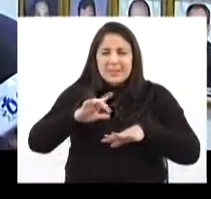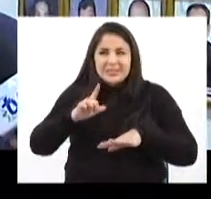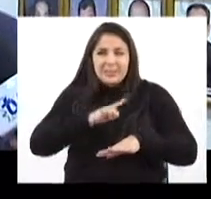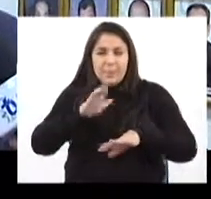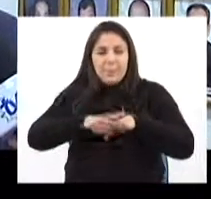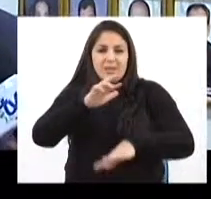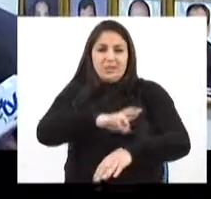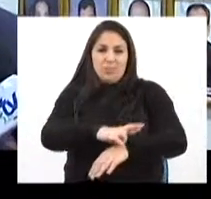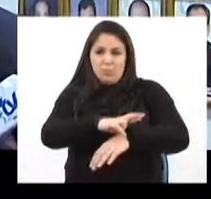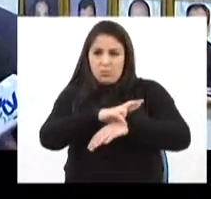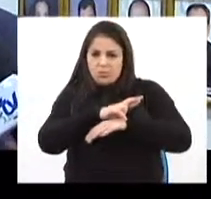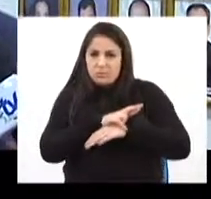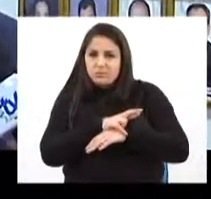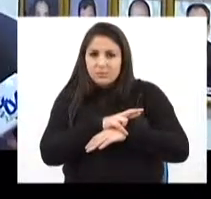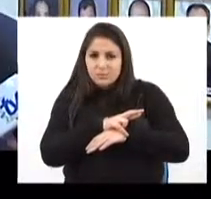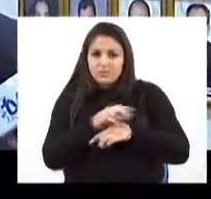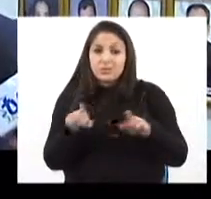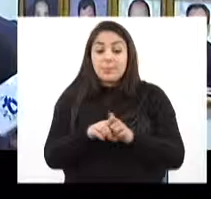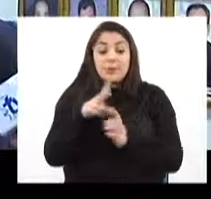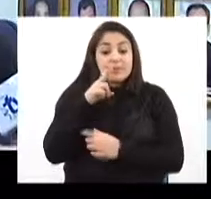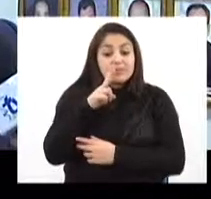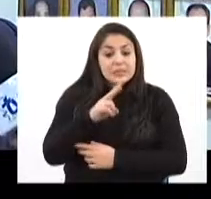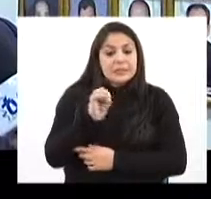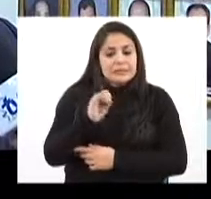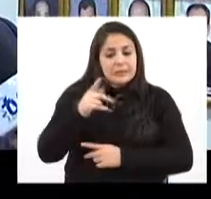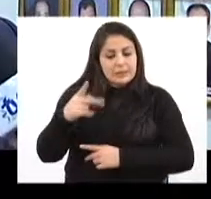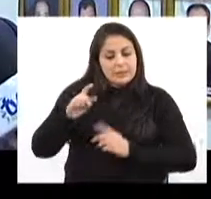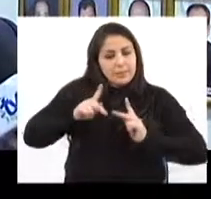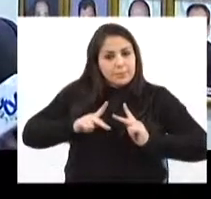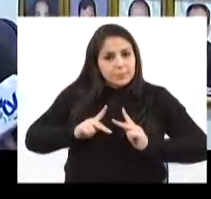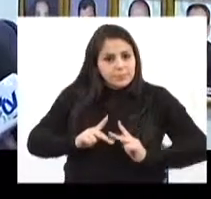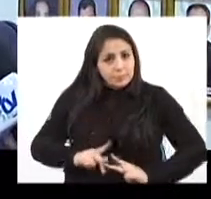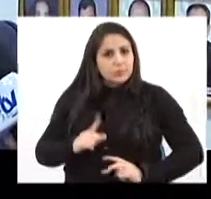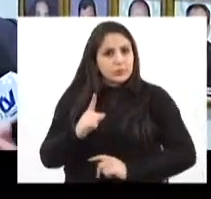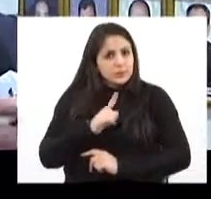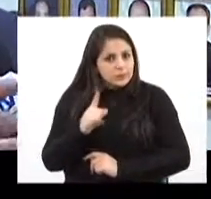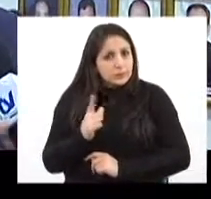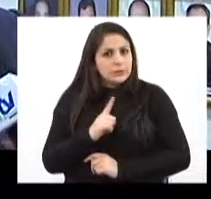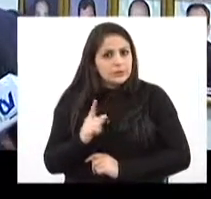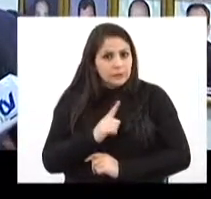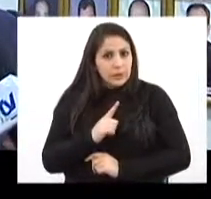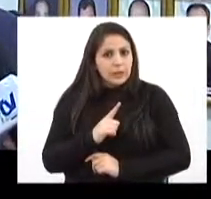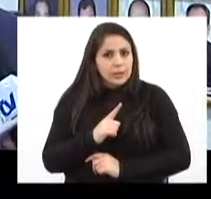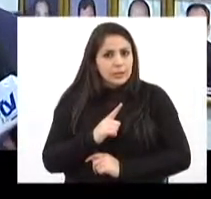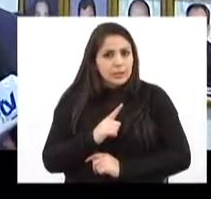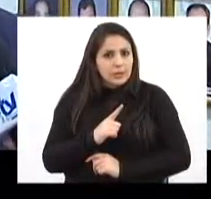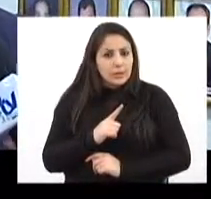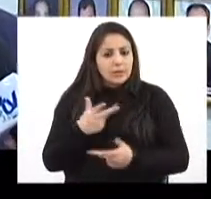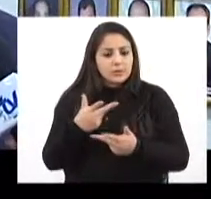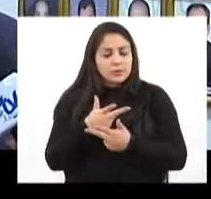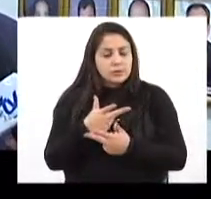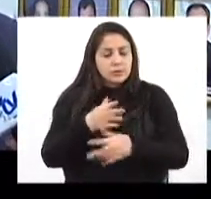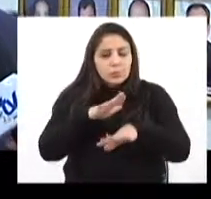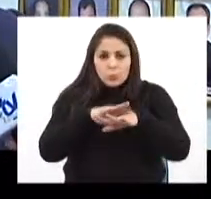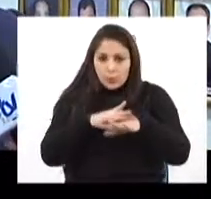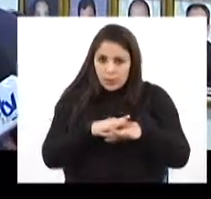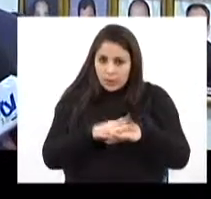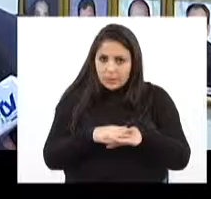de proteção aos demais. E, evidentemente, verificar nessa pessoa se ela apresenta aqueles sintomas que